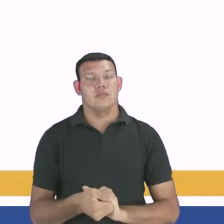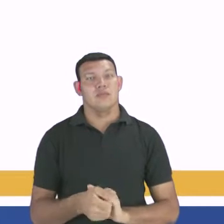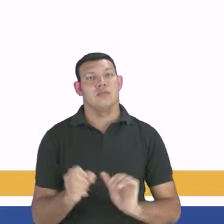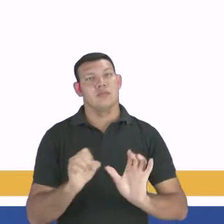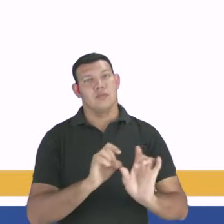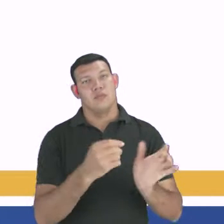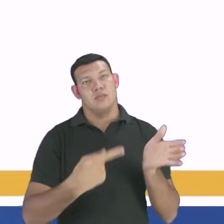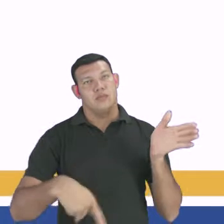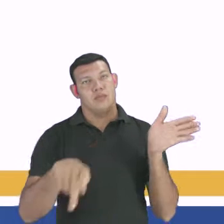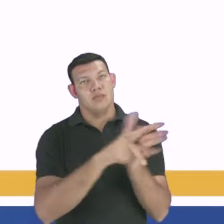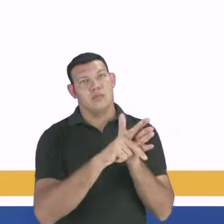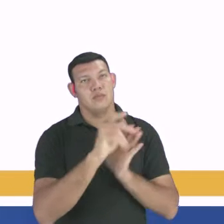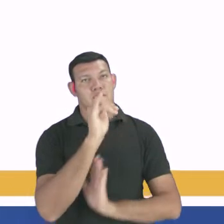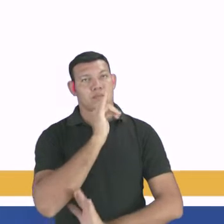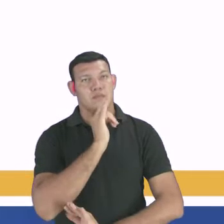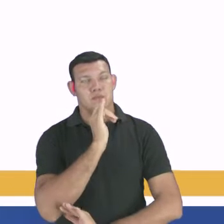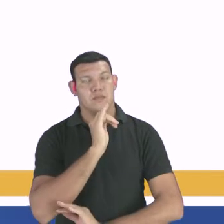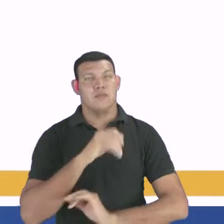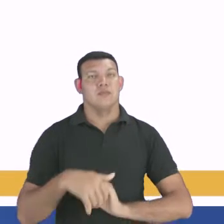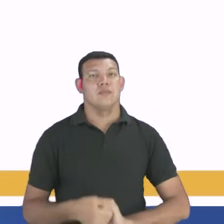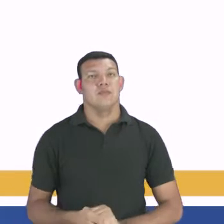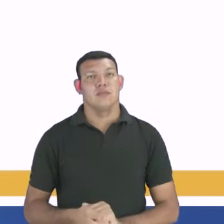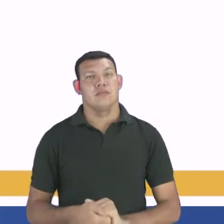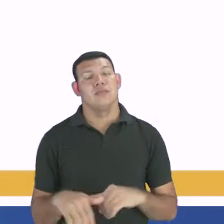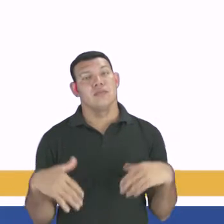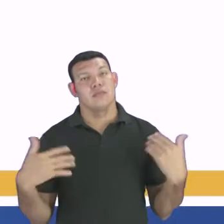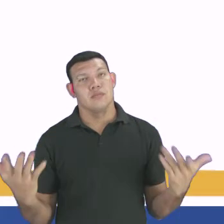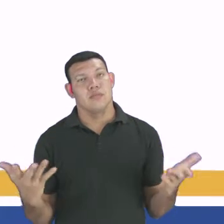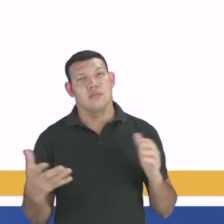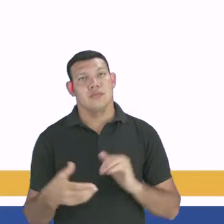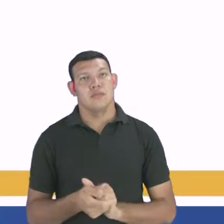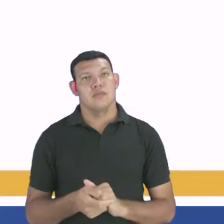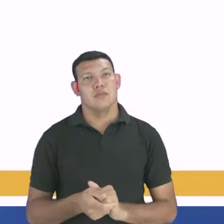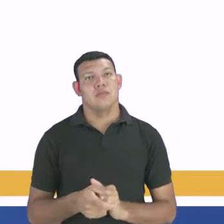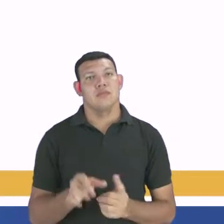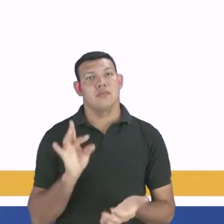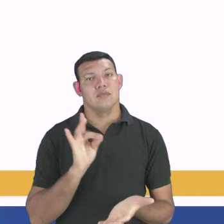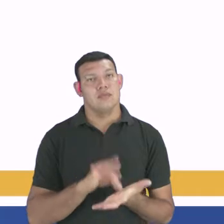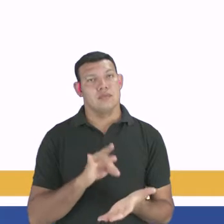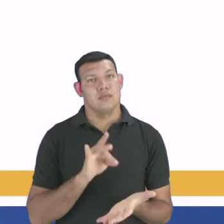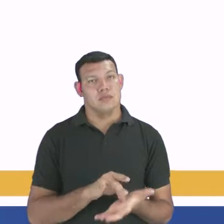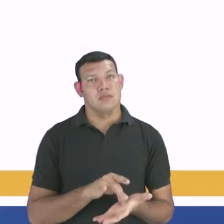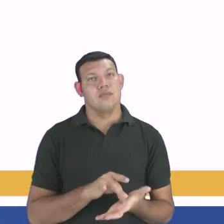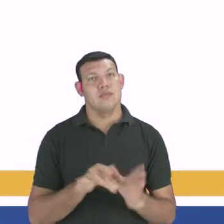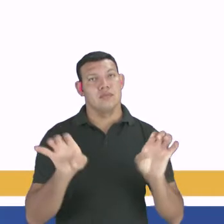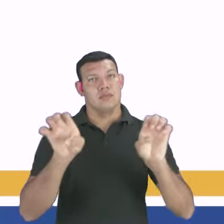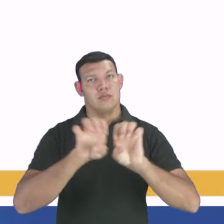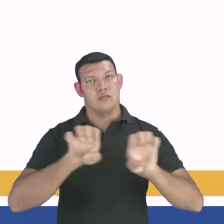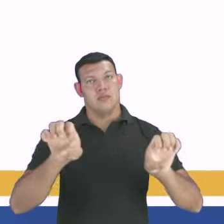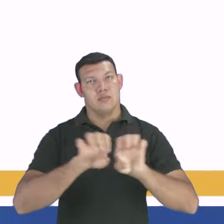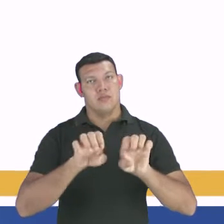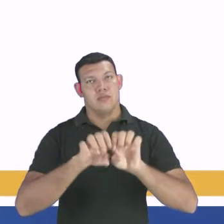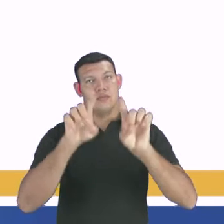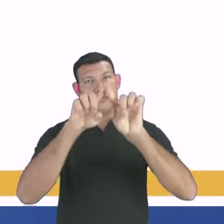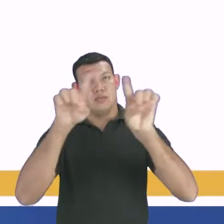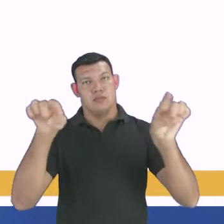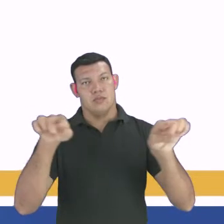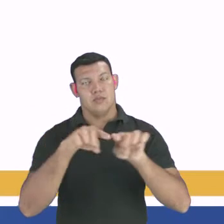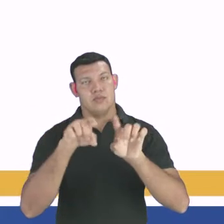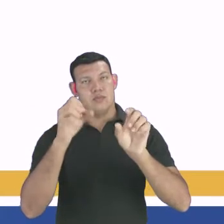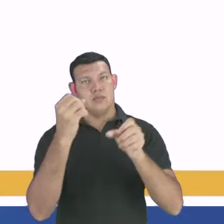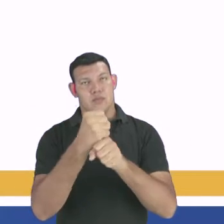pertinente a esse exemplo com isso a gente pode dizer ou afirmar que são equações trigonométricas